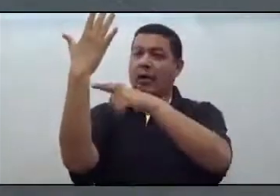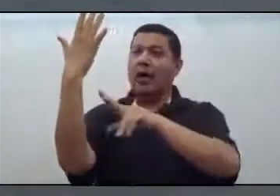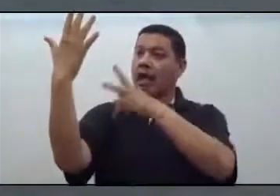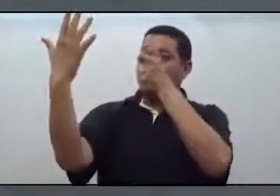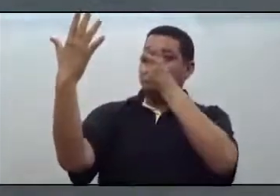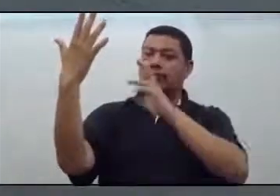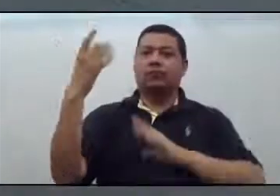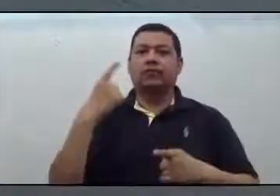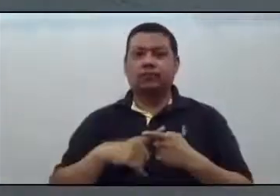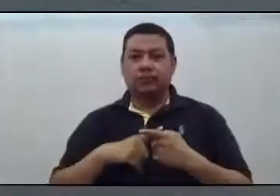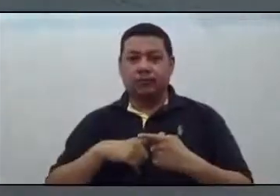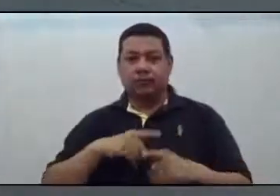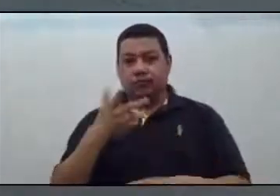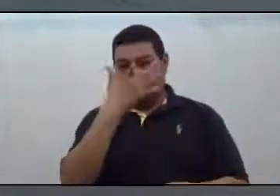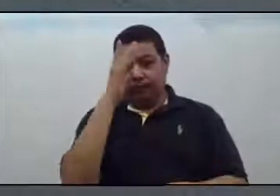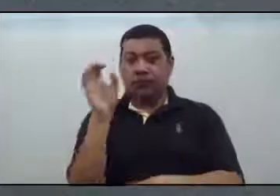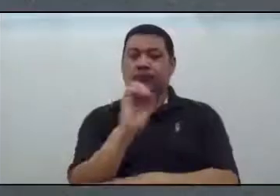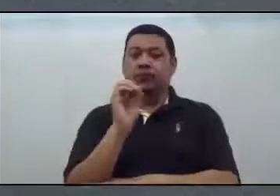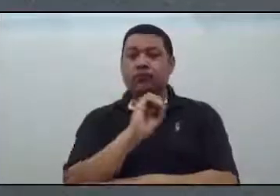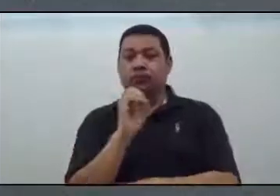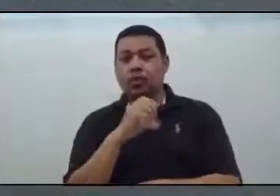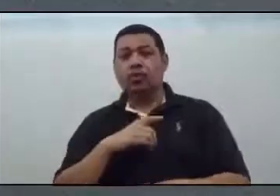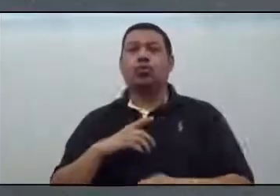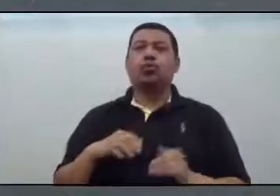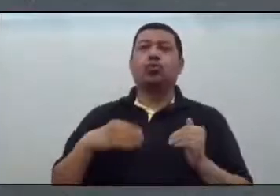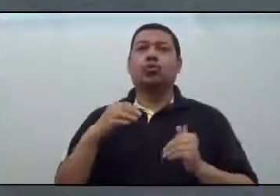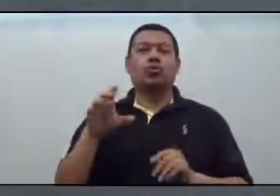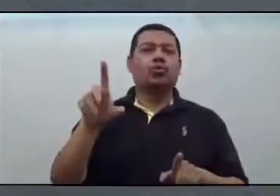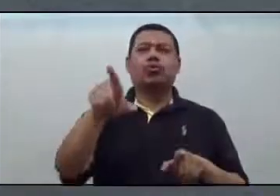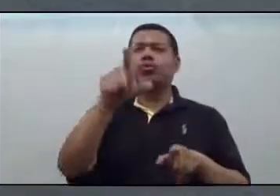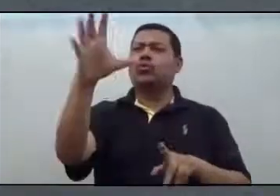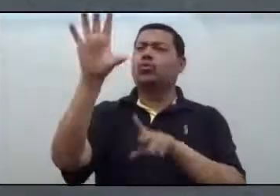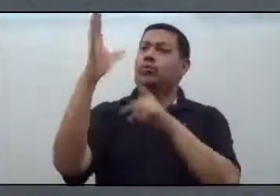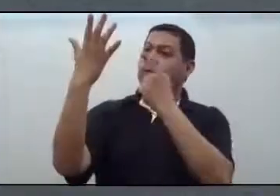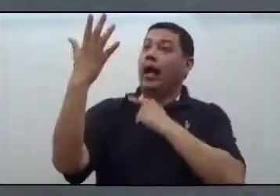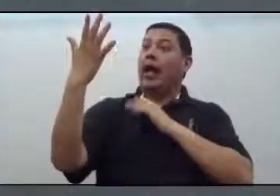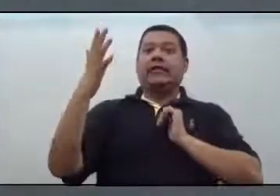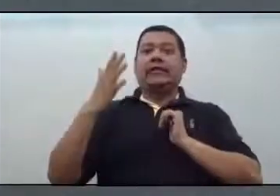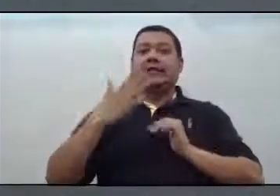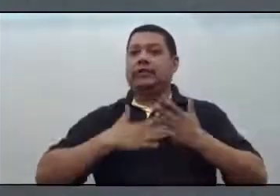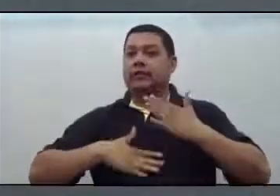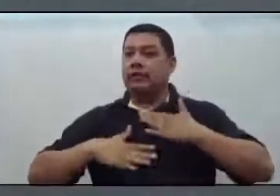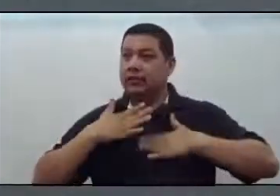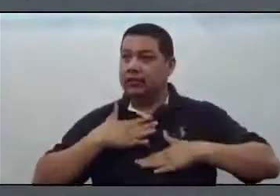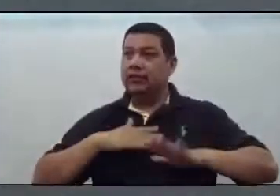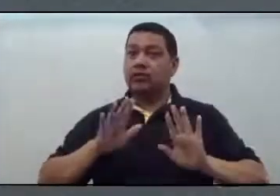que os condutores, no passar na BR, já veem a placa, vai maneirar a velocidade,